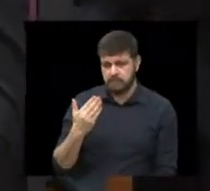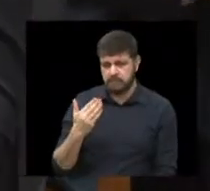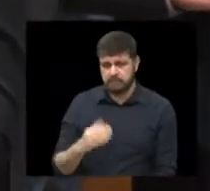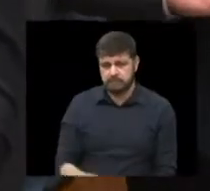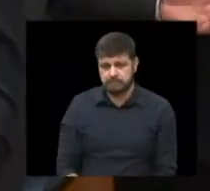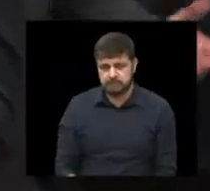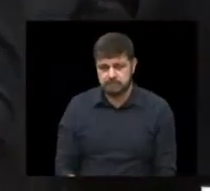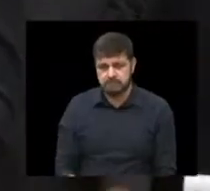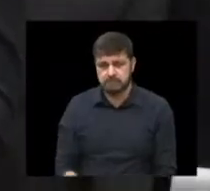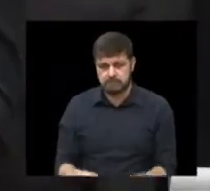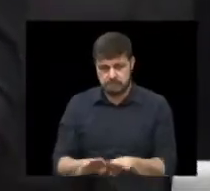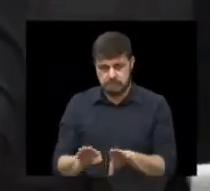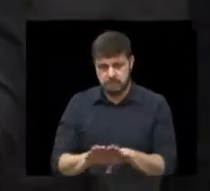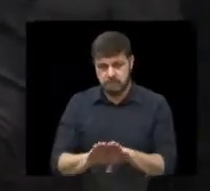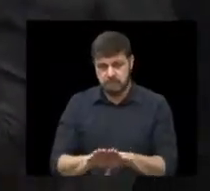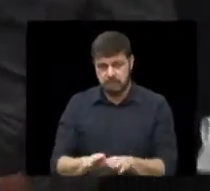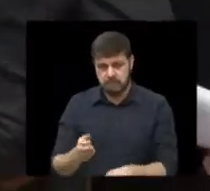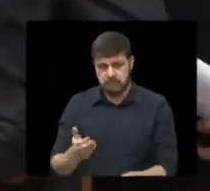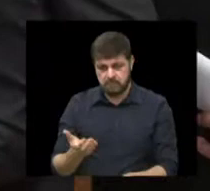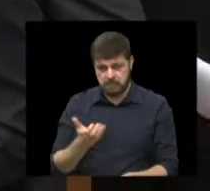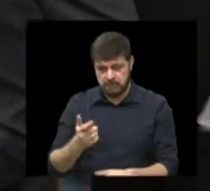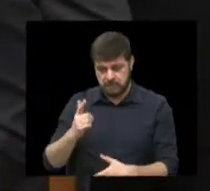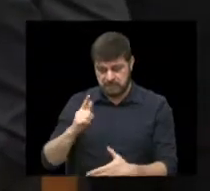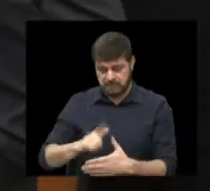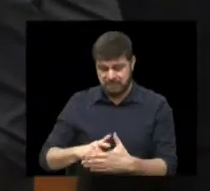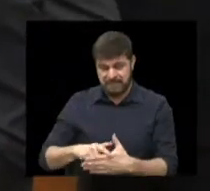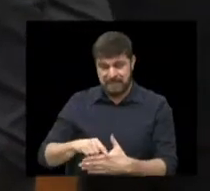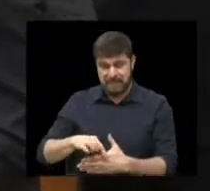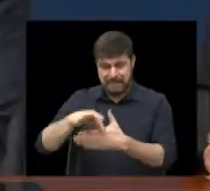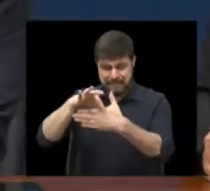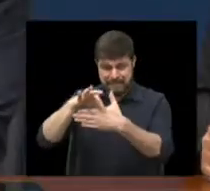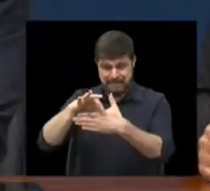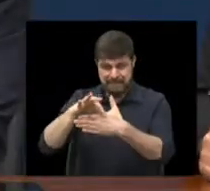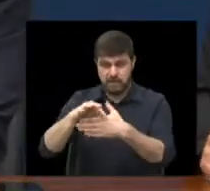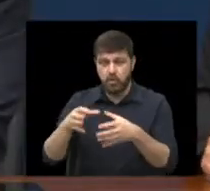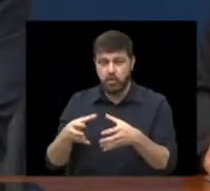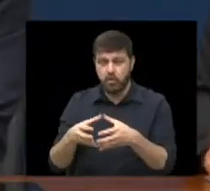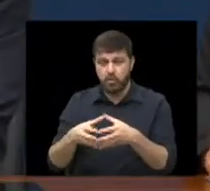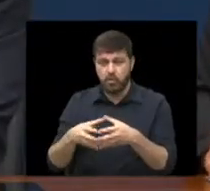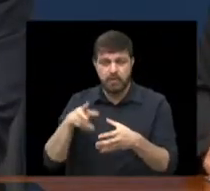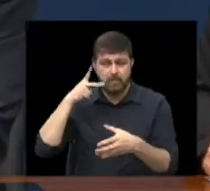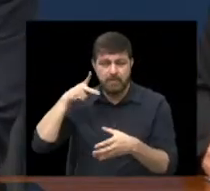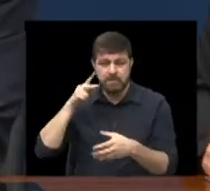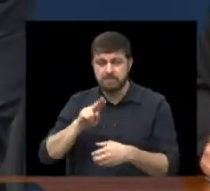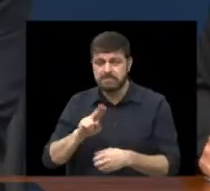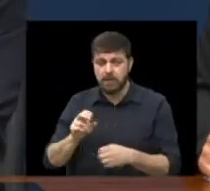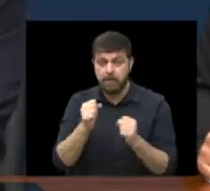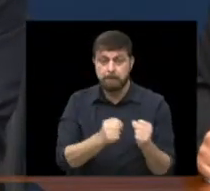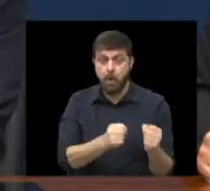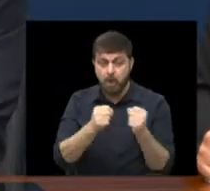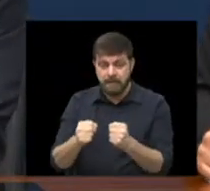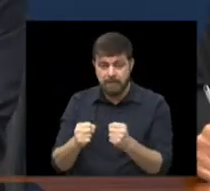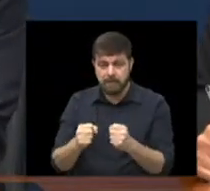não, vereador. Solicitar o tempo de liderança do Podemos. Podemos, está concedido, vereador Nelson Rosa.